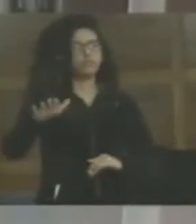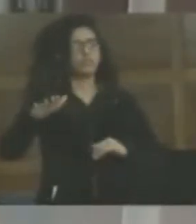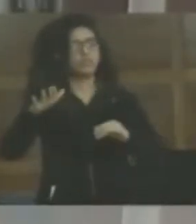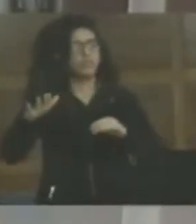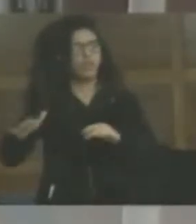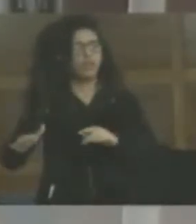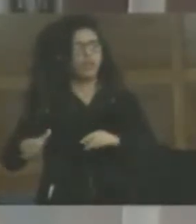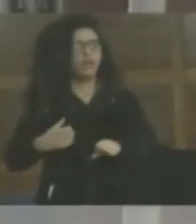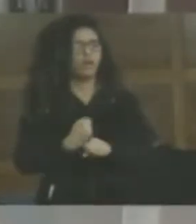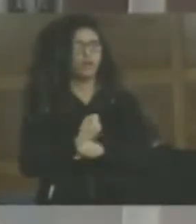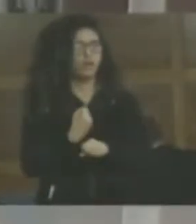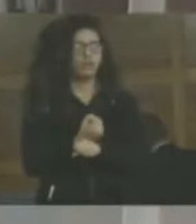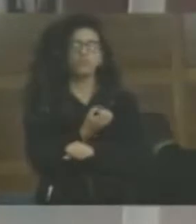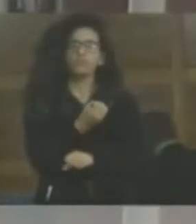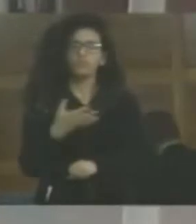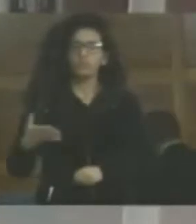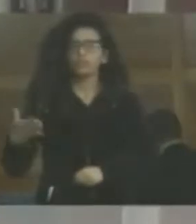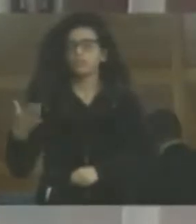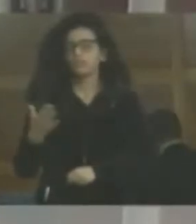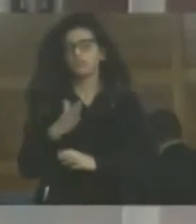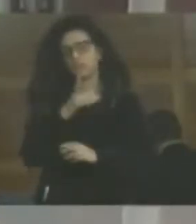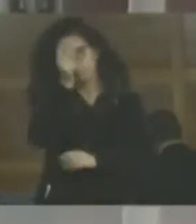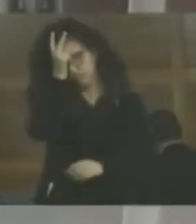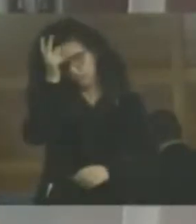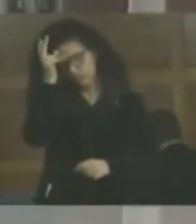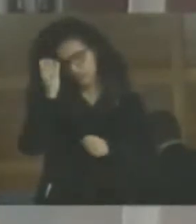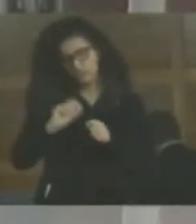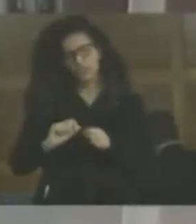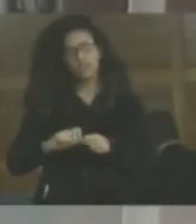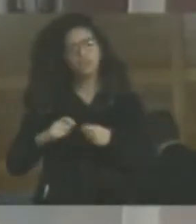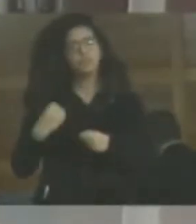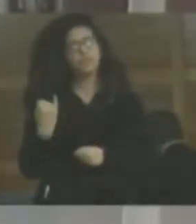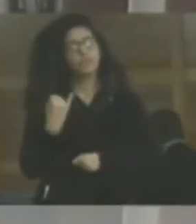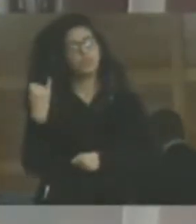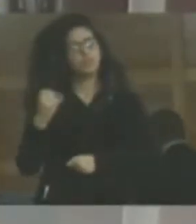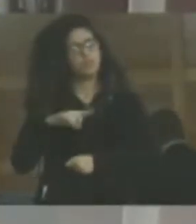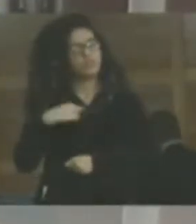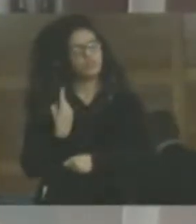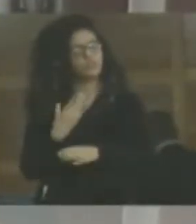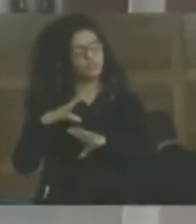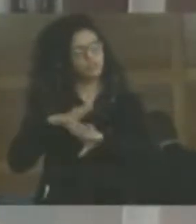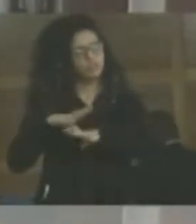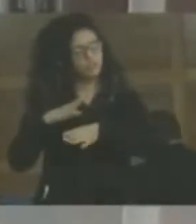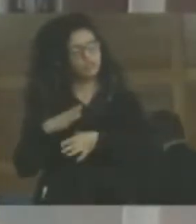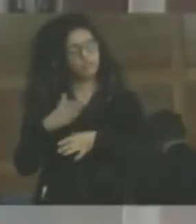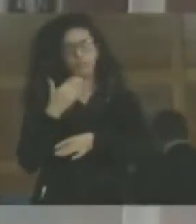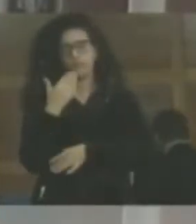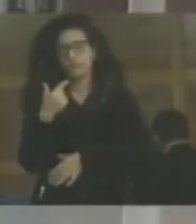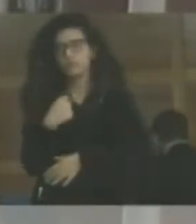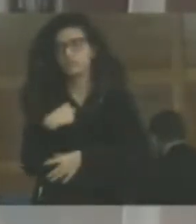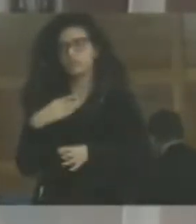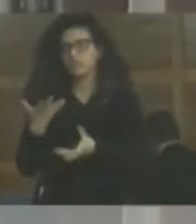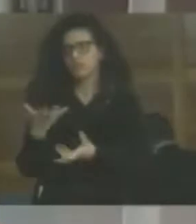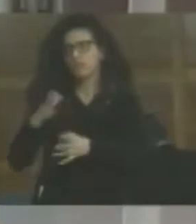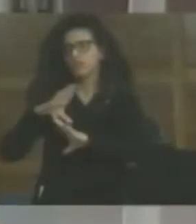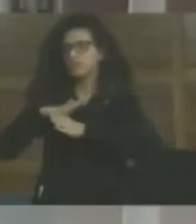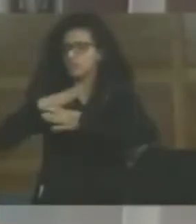está fazendo. E é importante a gente defender aqui as nossas indicações. Eu quero também defender e cobrar também